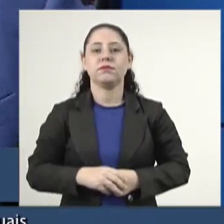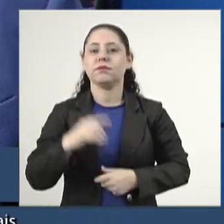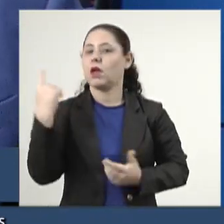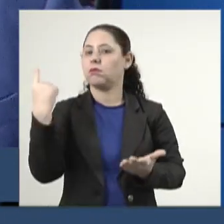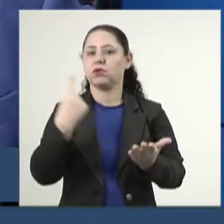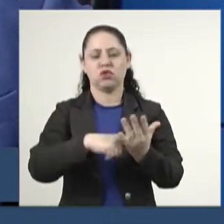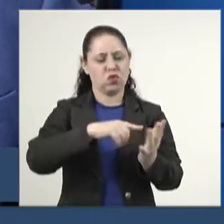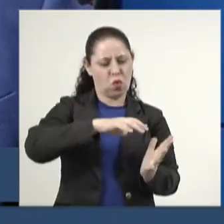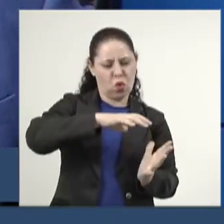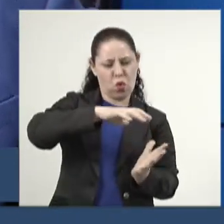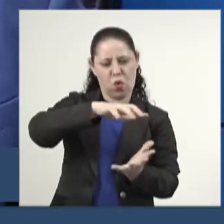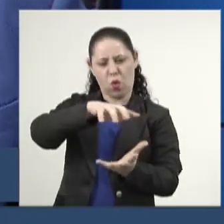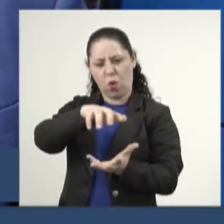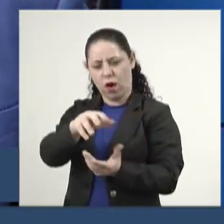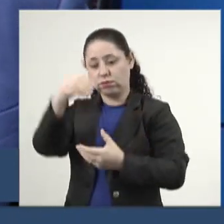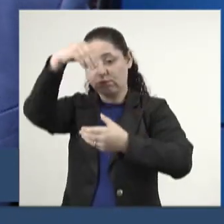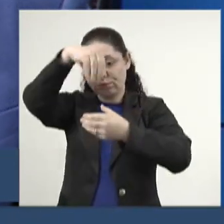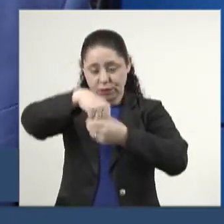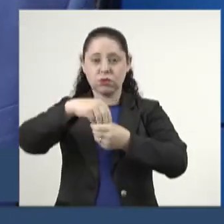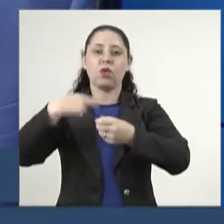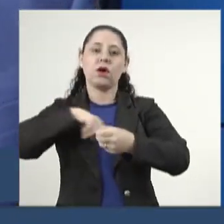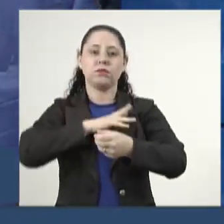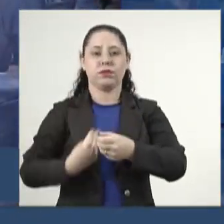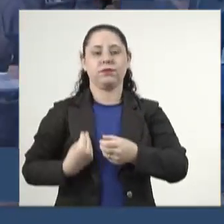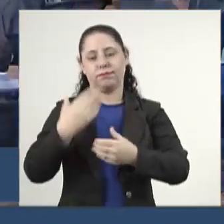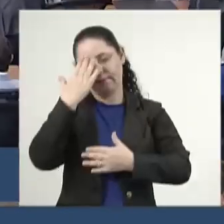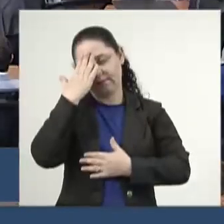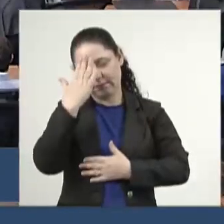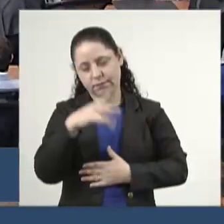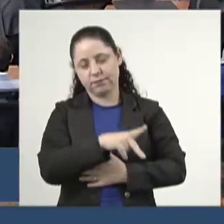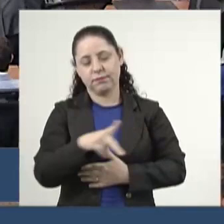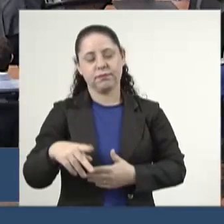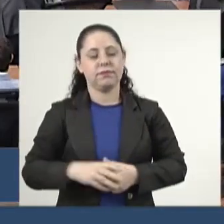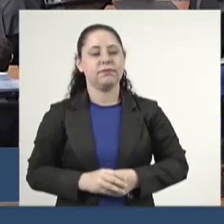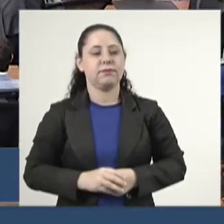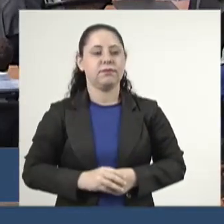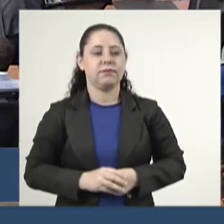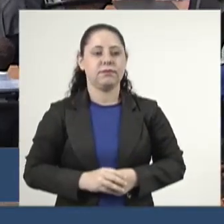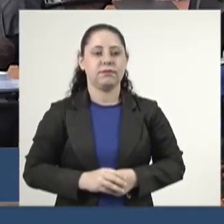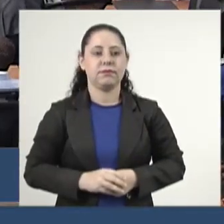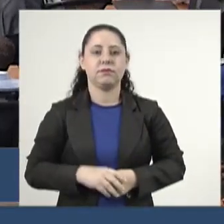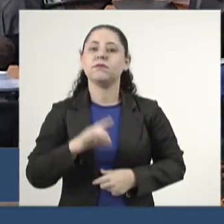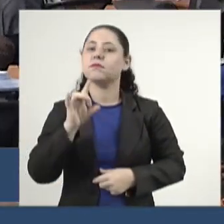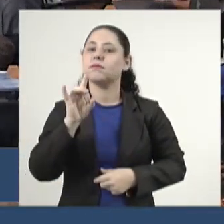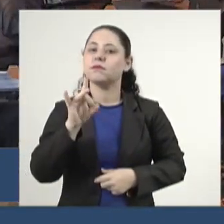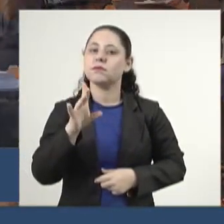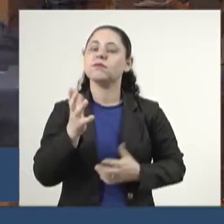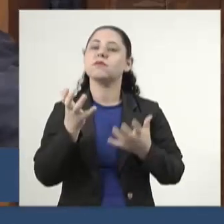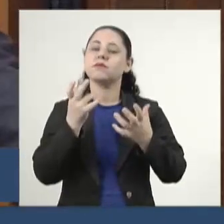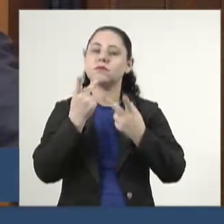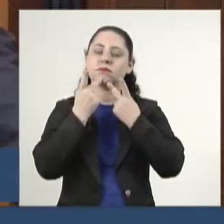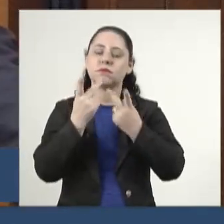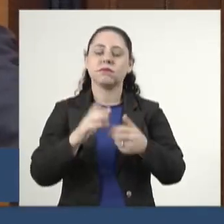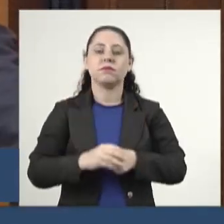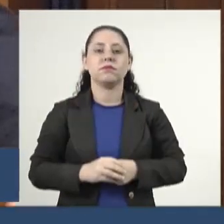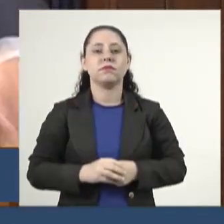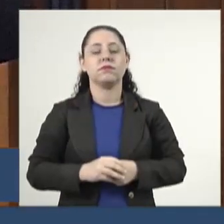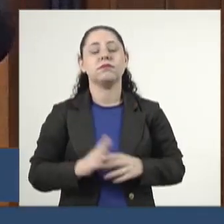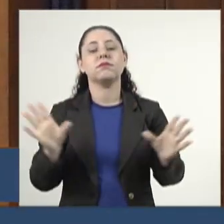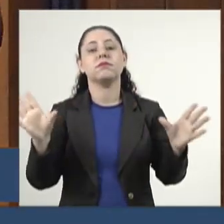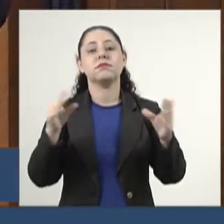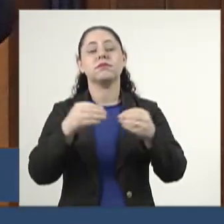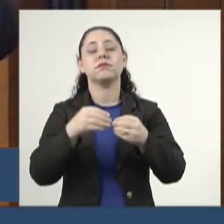agenda mundial, e nós estamos dentro dela, deputado. Muito obrigado, presidente. Era justamente isso que eu ia falar para a gente